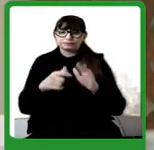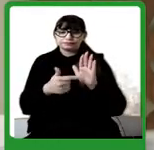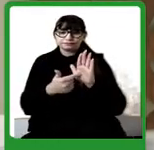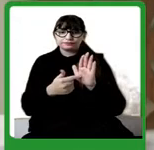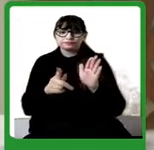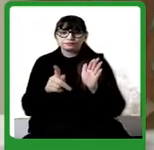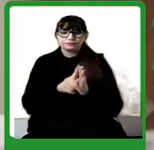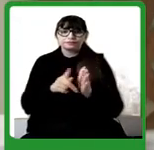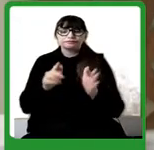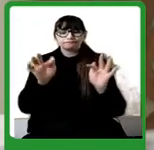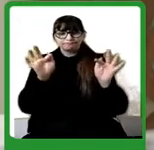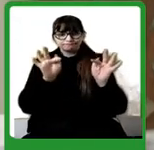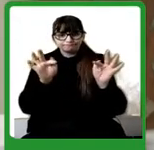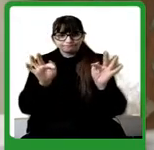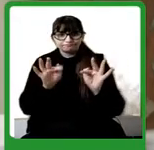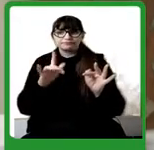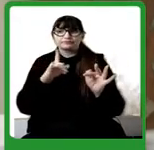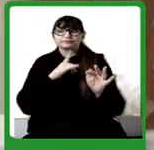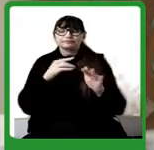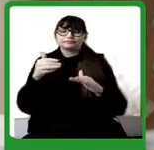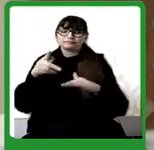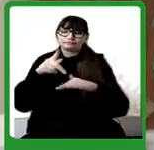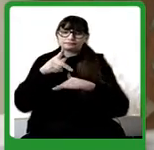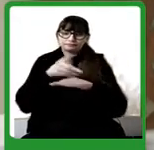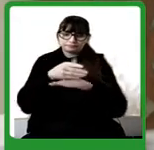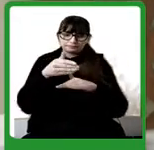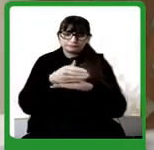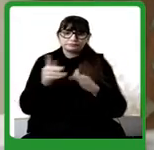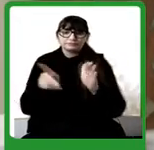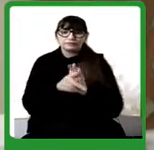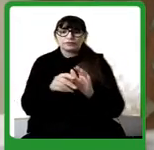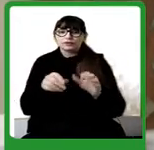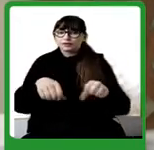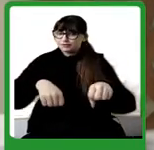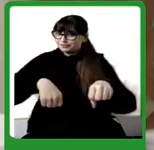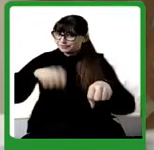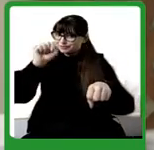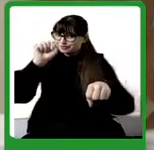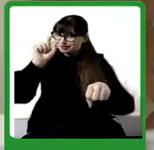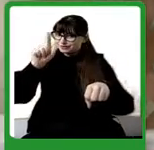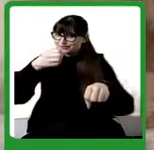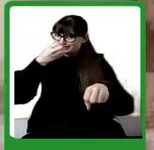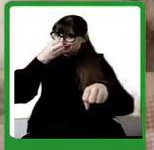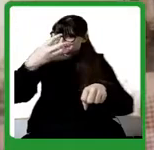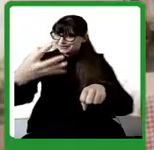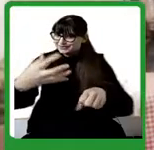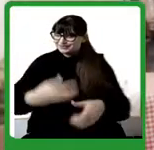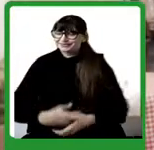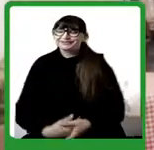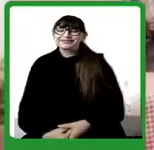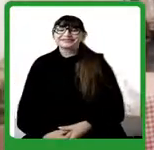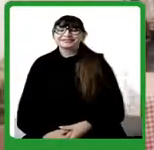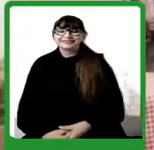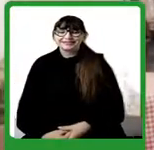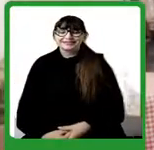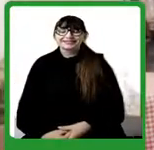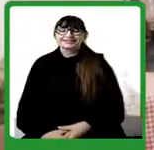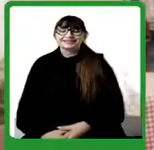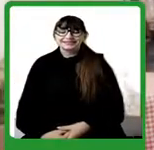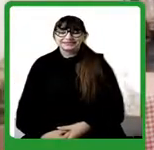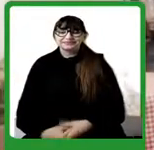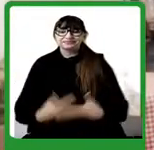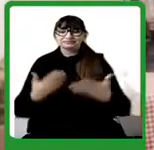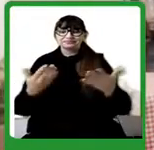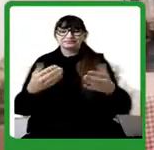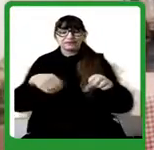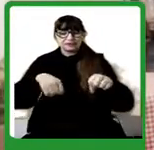tem um esporte, se tu não souber qual esporte escolher, anda de moto que eu garanto tirão. Porque assim, a moto,